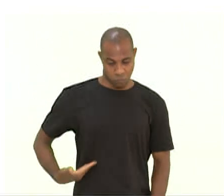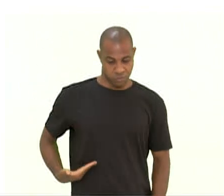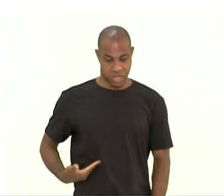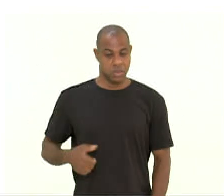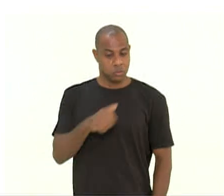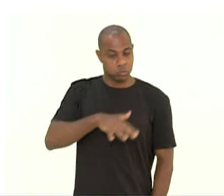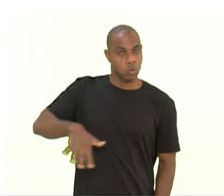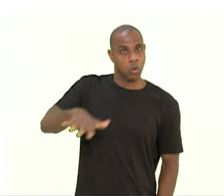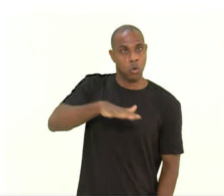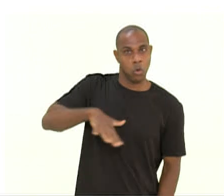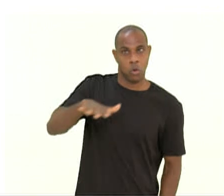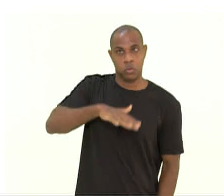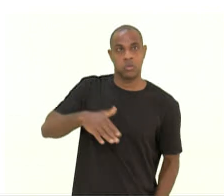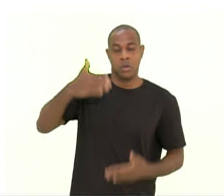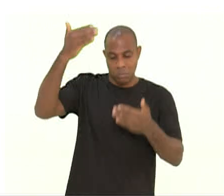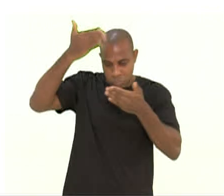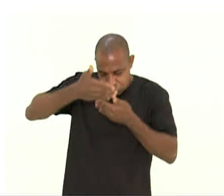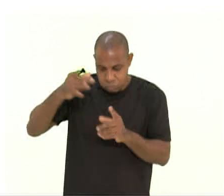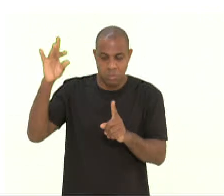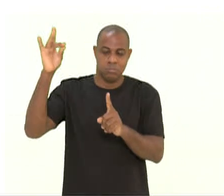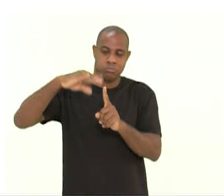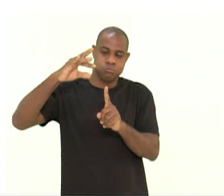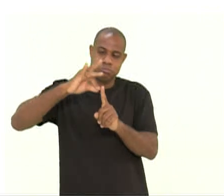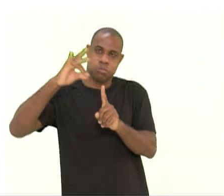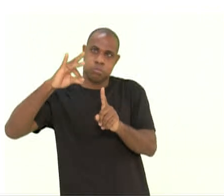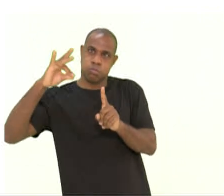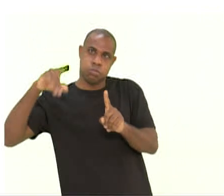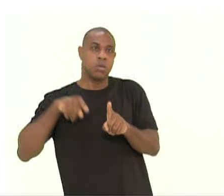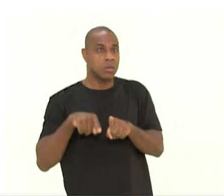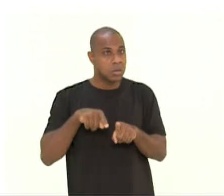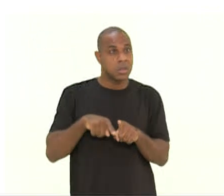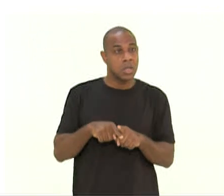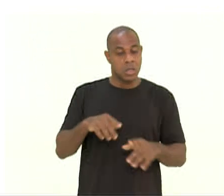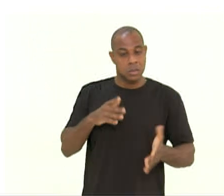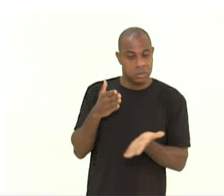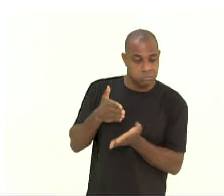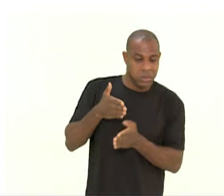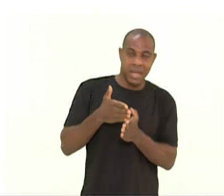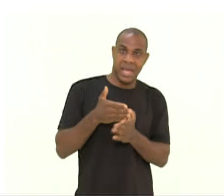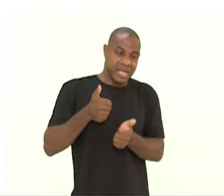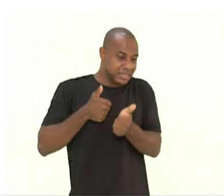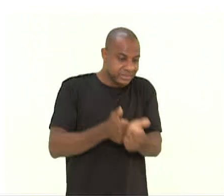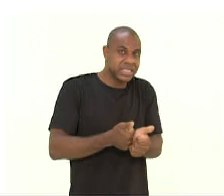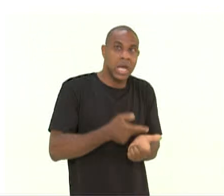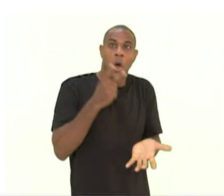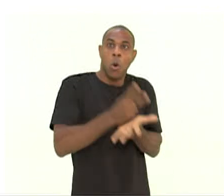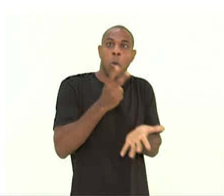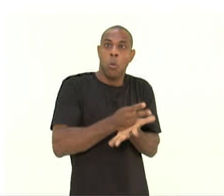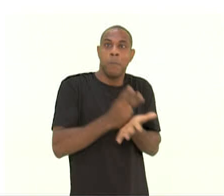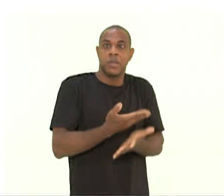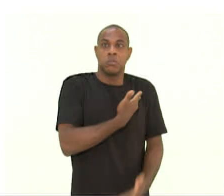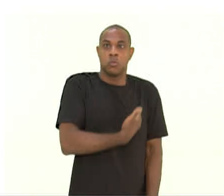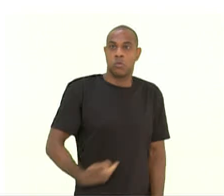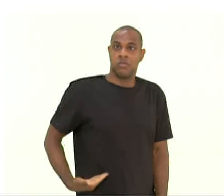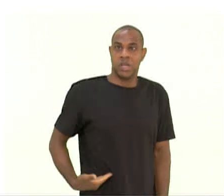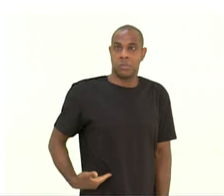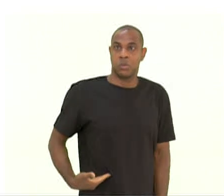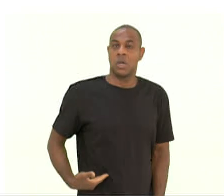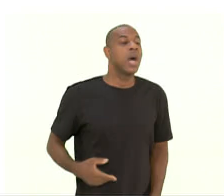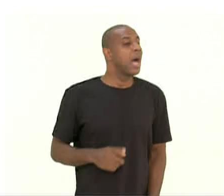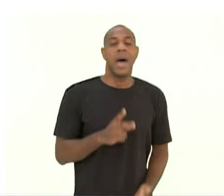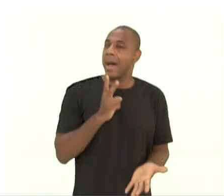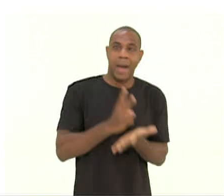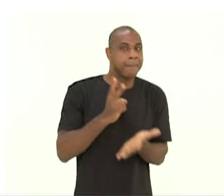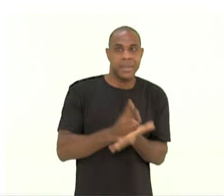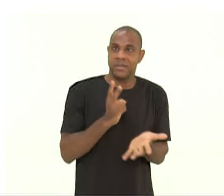os islâmicos, todos os muçulmanos, todos da religião islâmica sigam o mesmo governo dentro de uma mesma ideia política, e